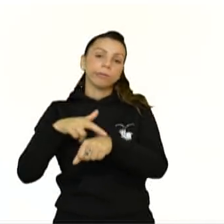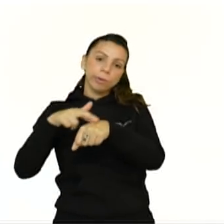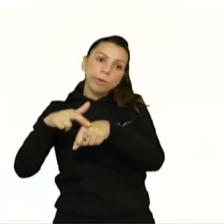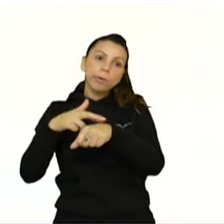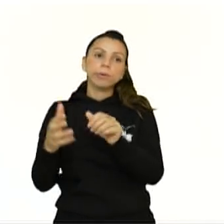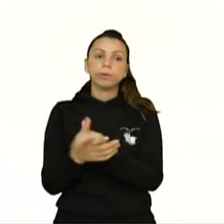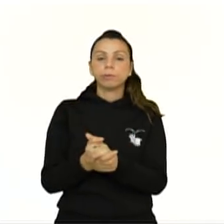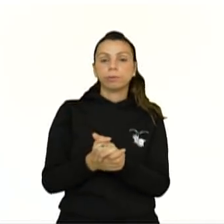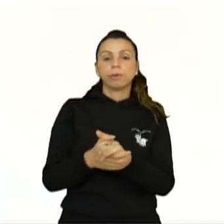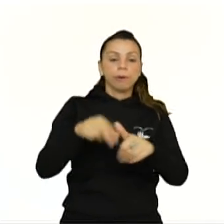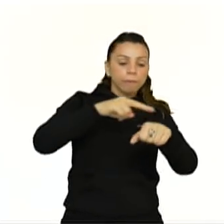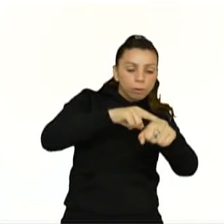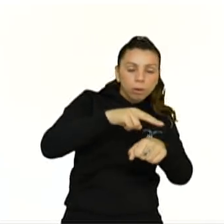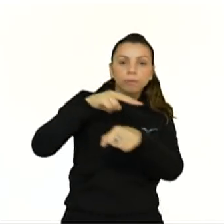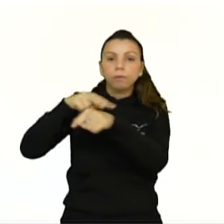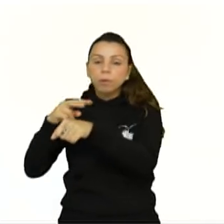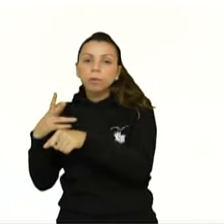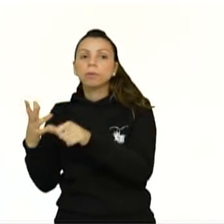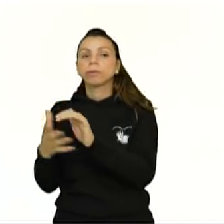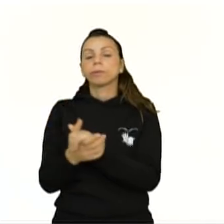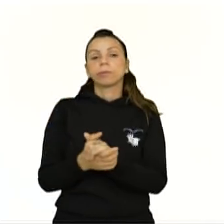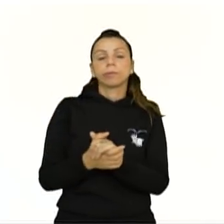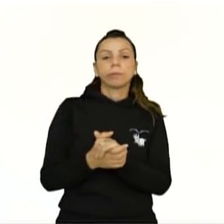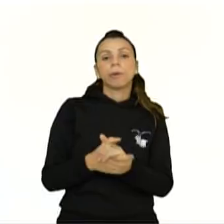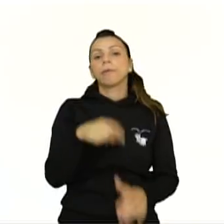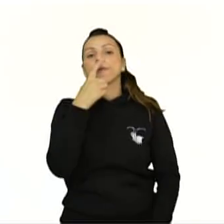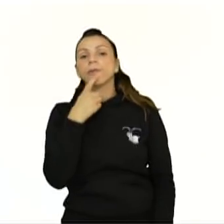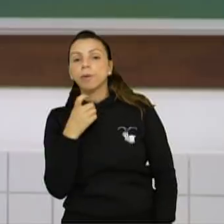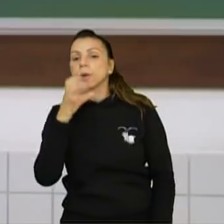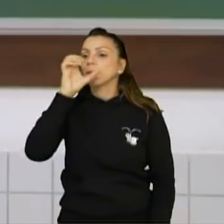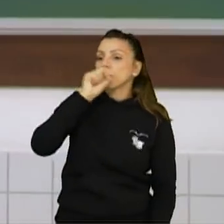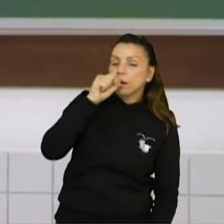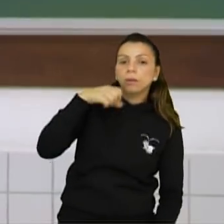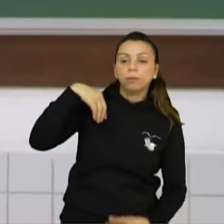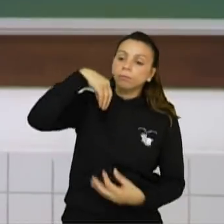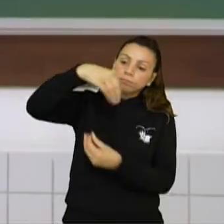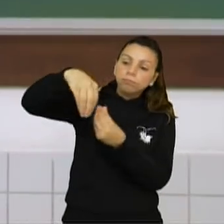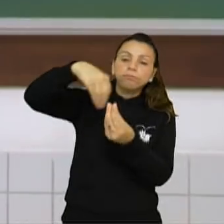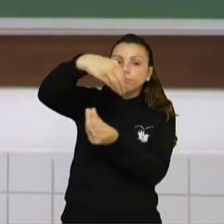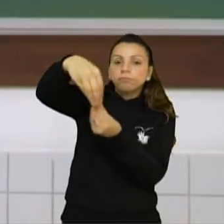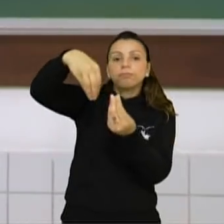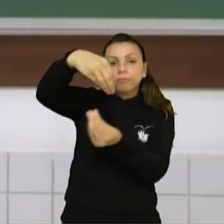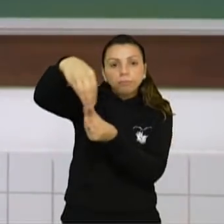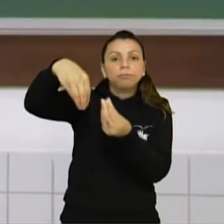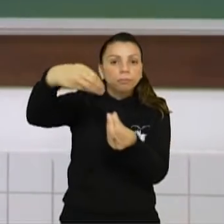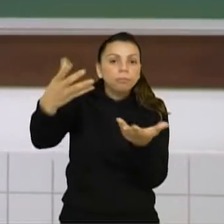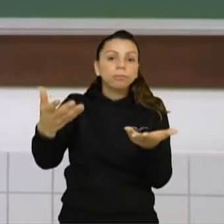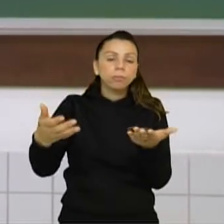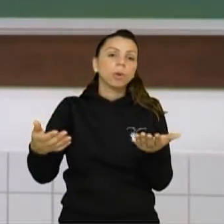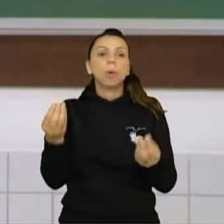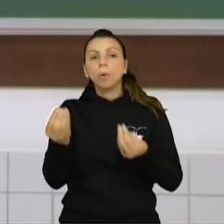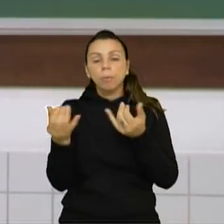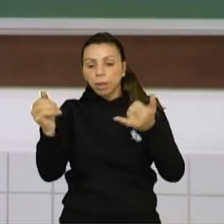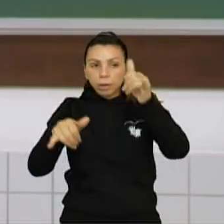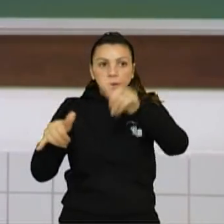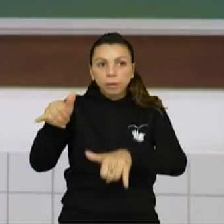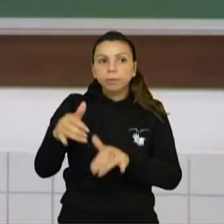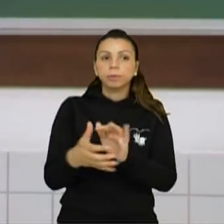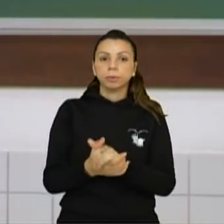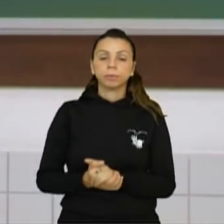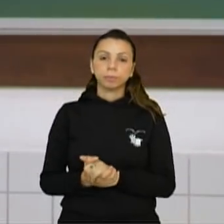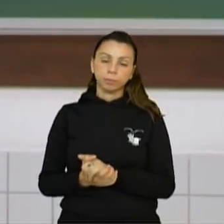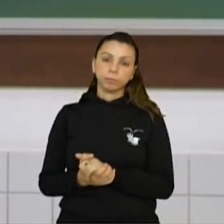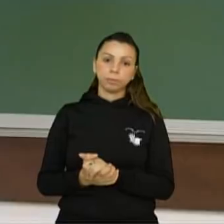com violeta, e assim vai, né, o vermelho com laranja, e nós vamos vendo então, é o processo de mistura química com essas cores, tá, que vai dando esses